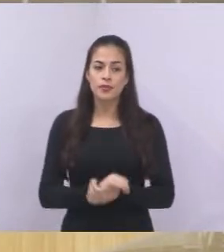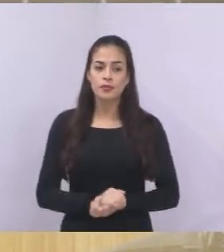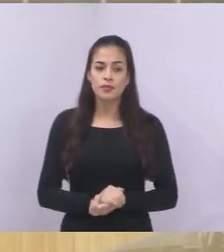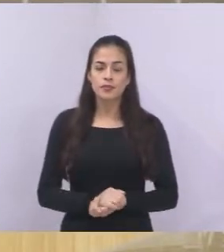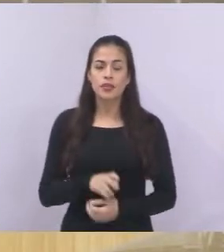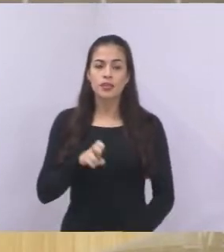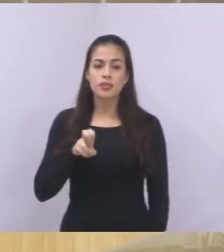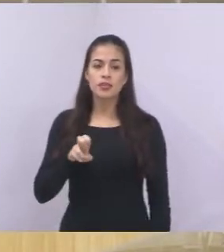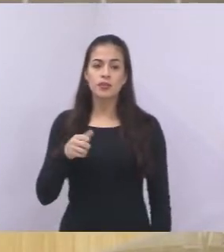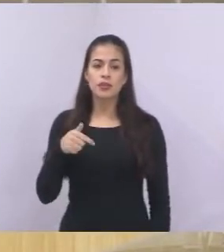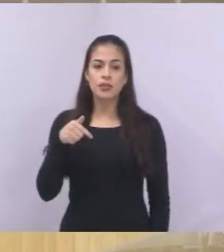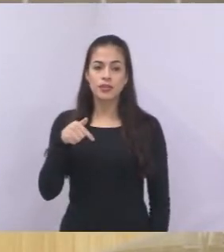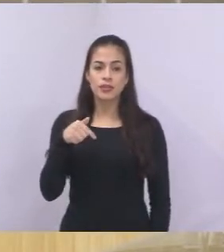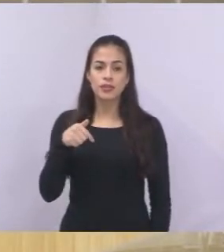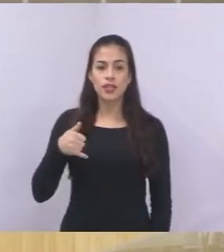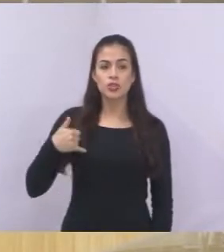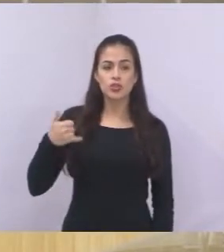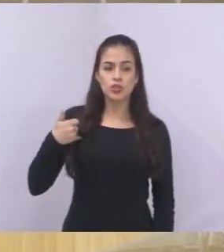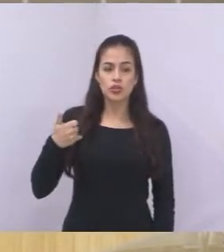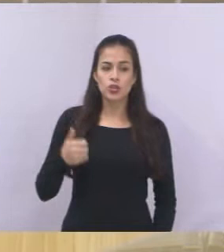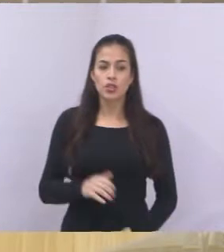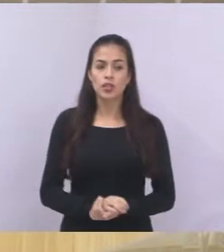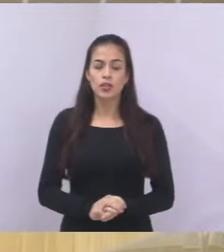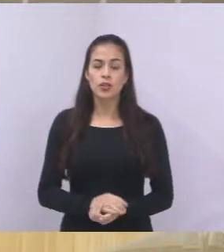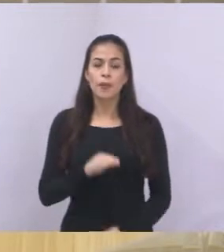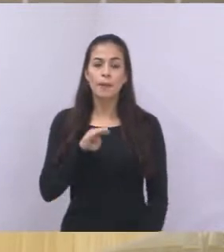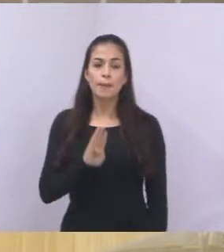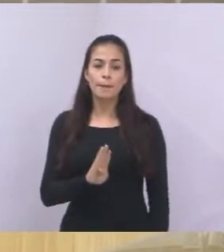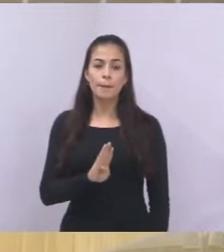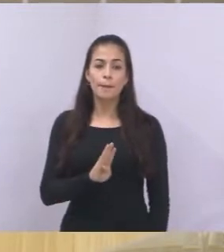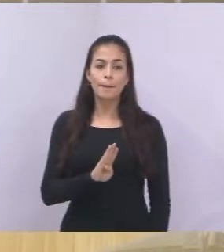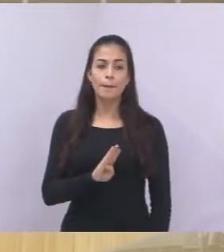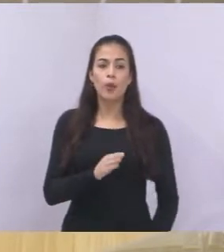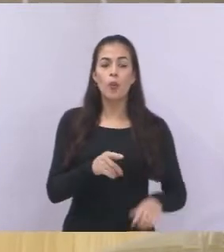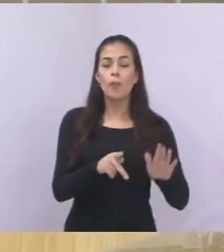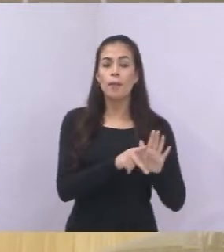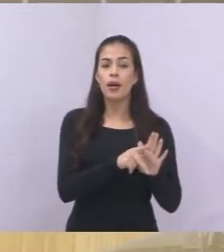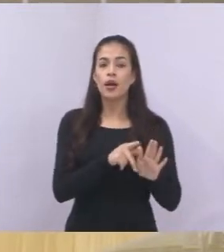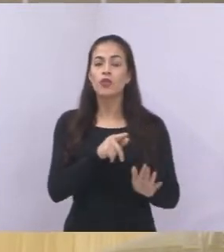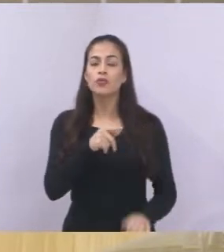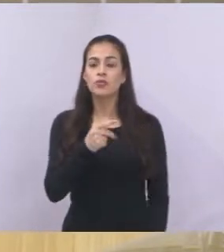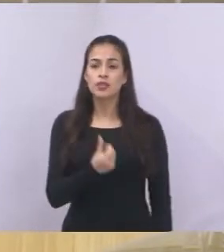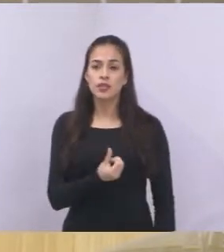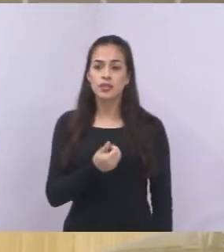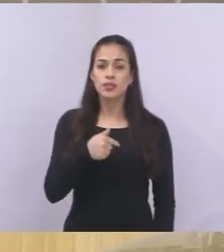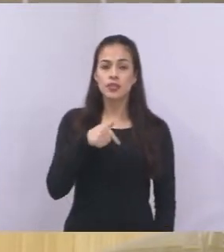anos de idade. B. Aos parágrafos 6 e 7 do artigo 10